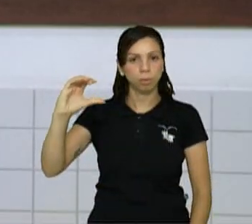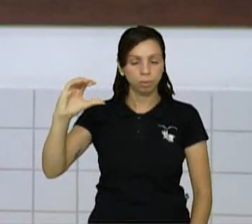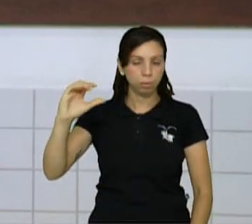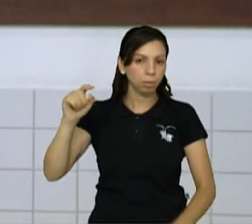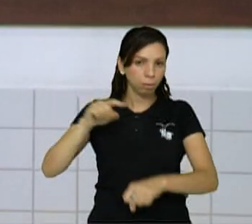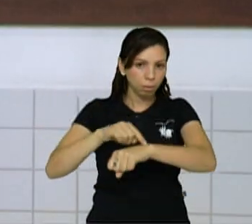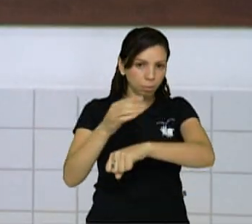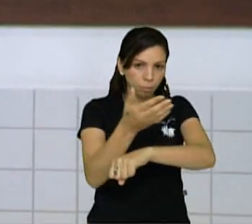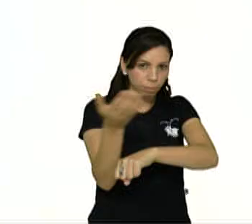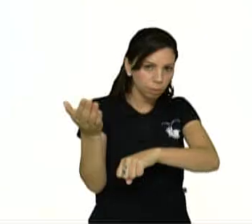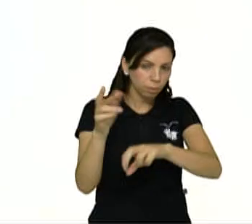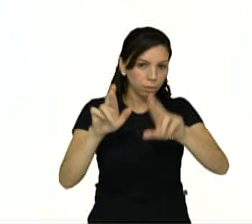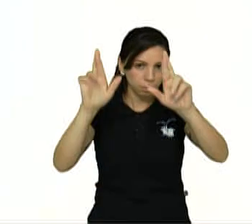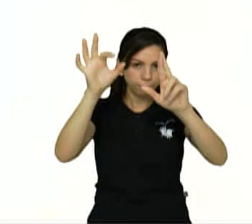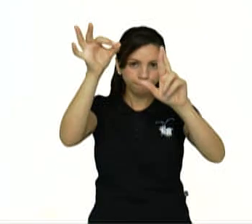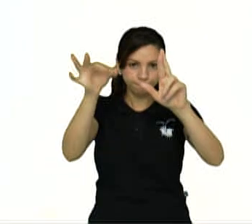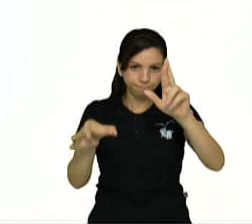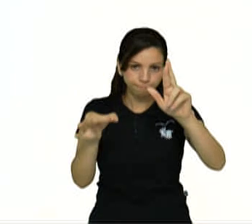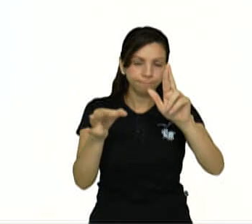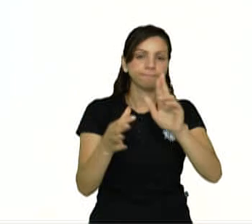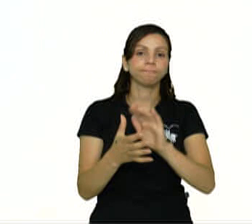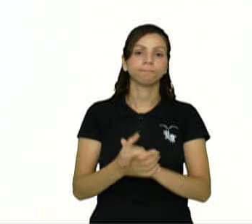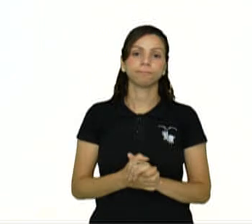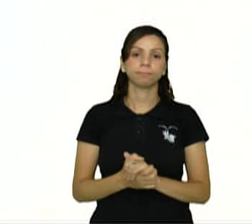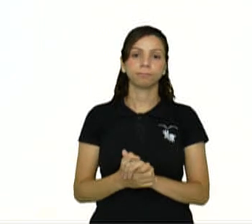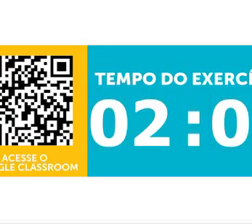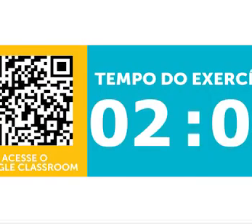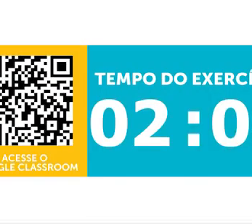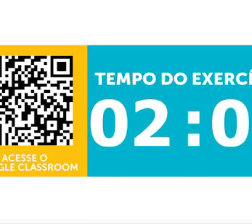um tempo para você e eu espero que você acerte essa questão.